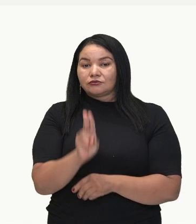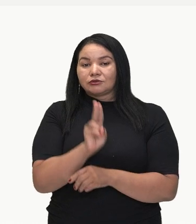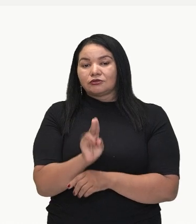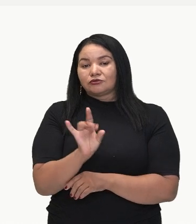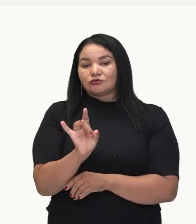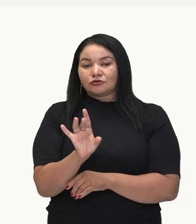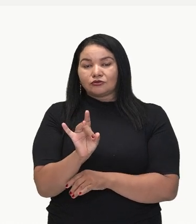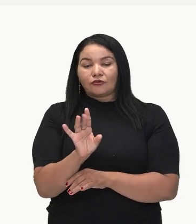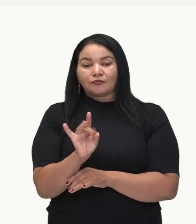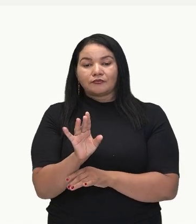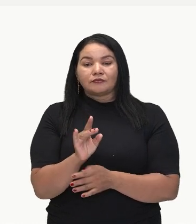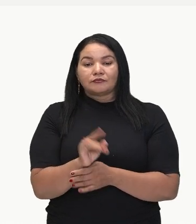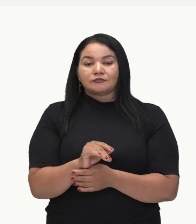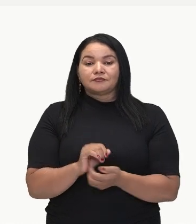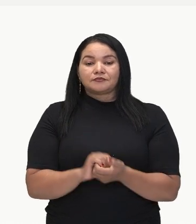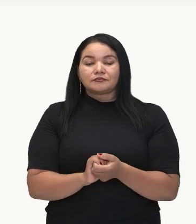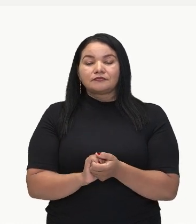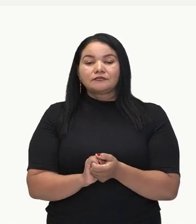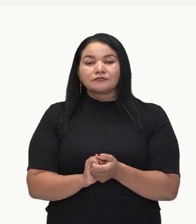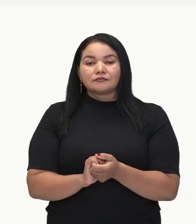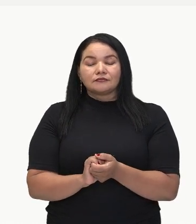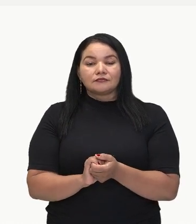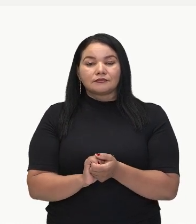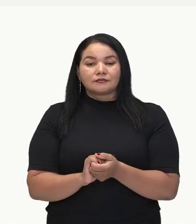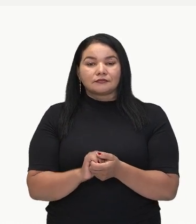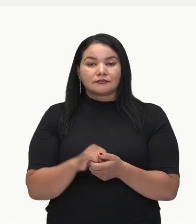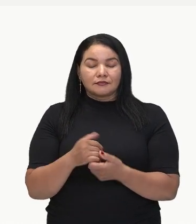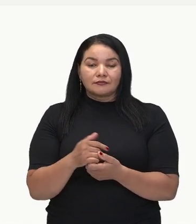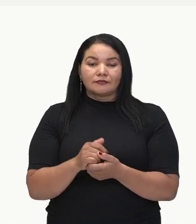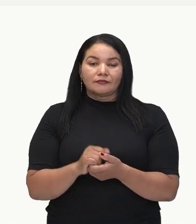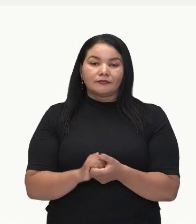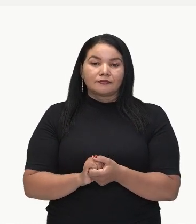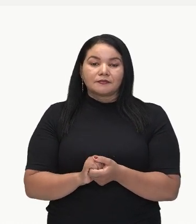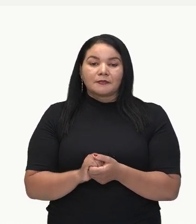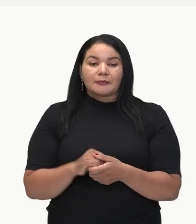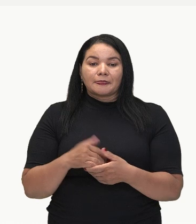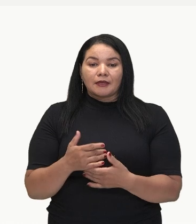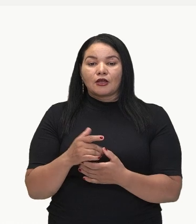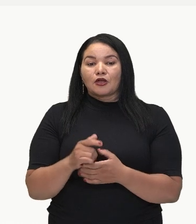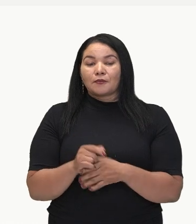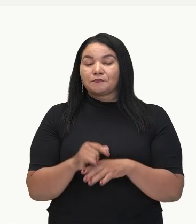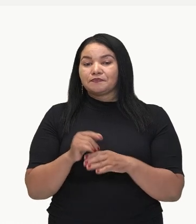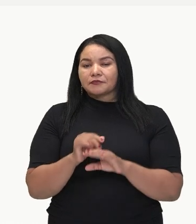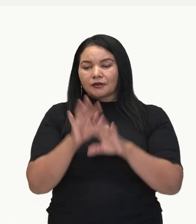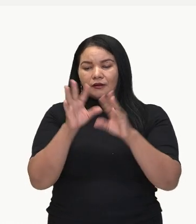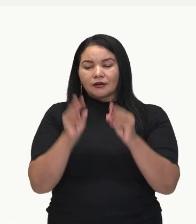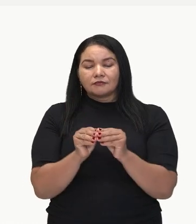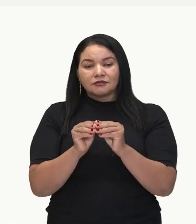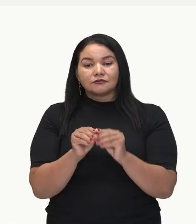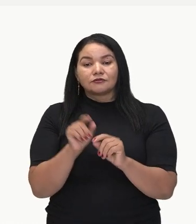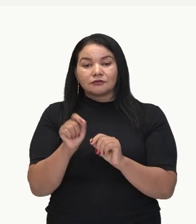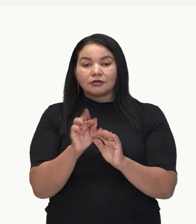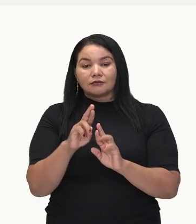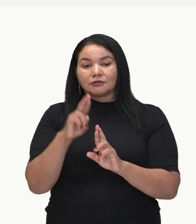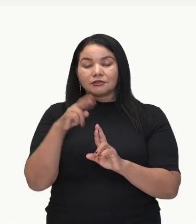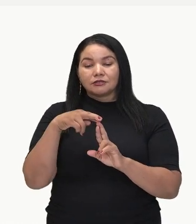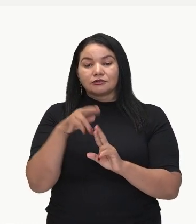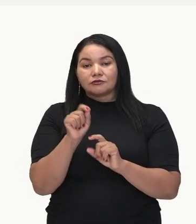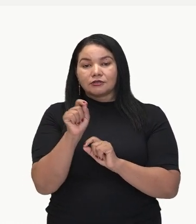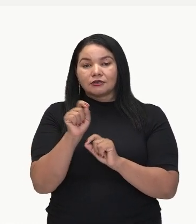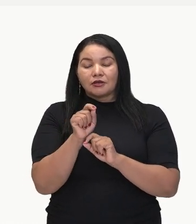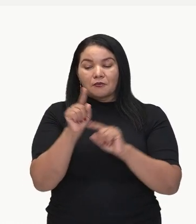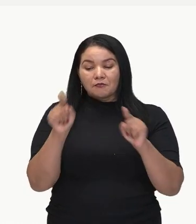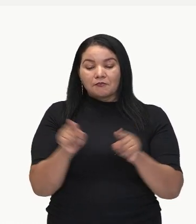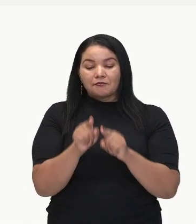que consiste na redução de uma determinada palavra. O ato de abreviar representa tornar algo menor,